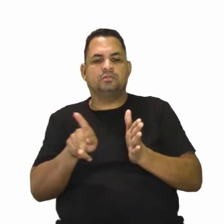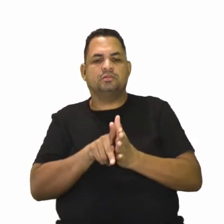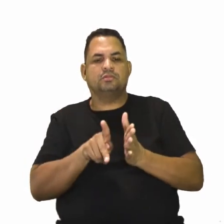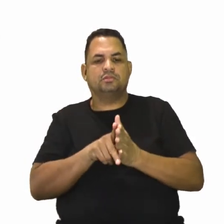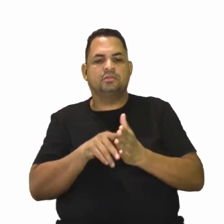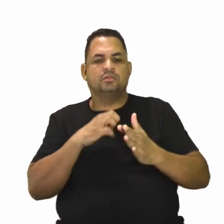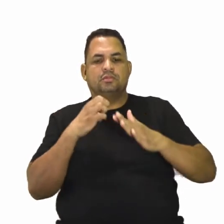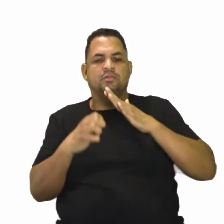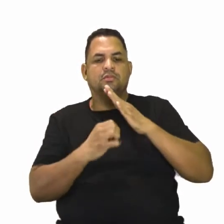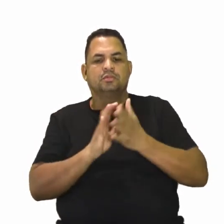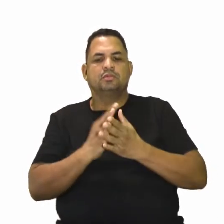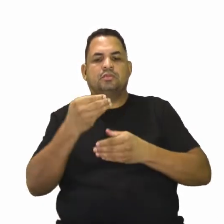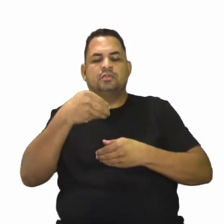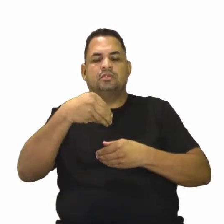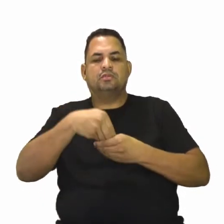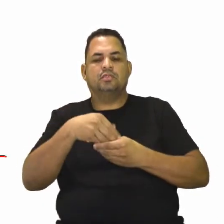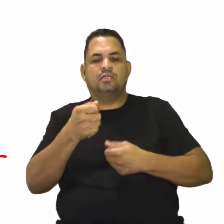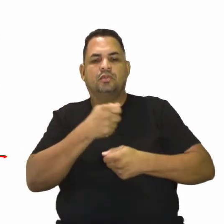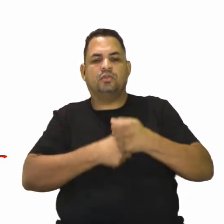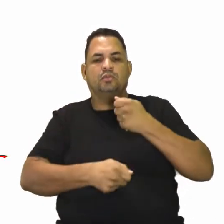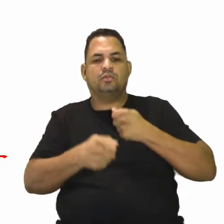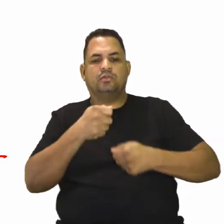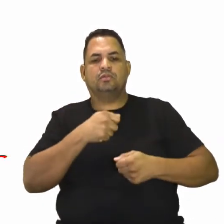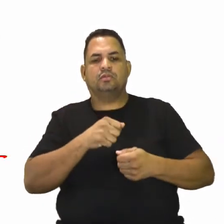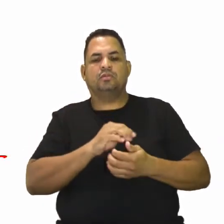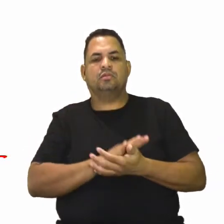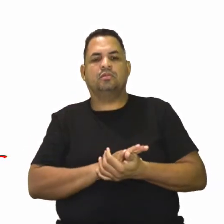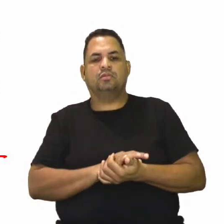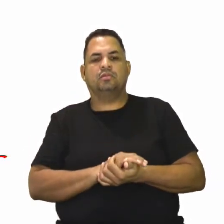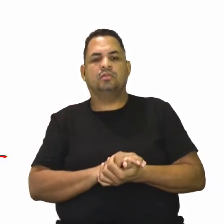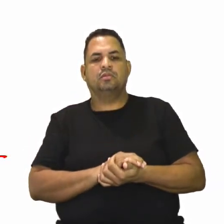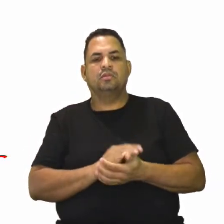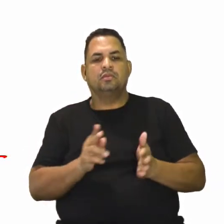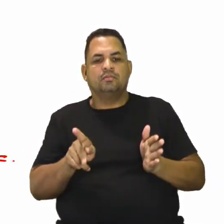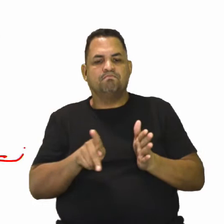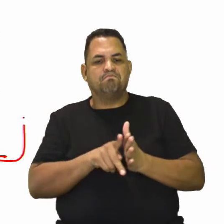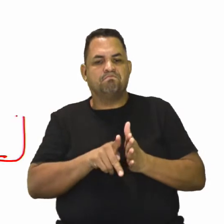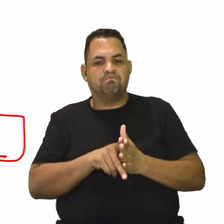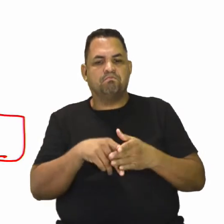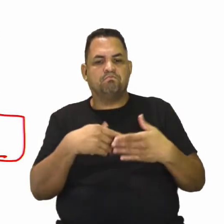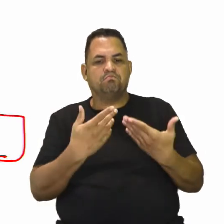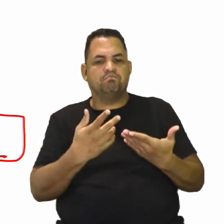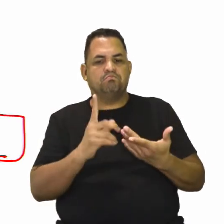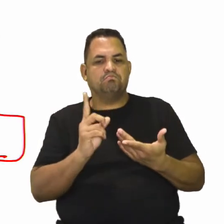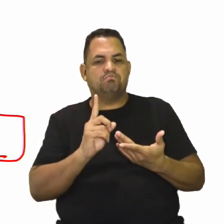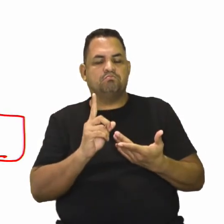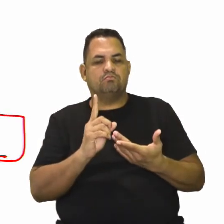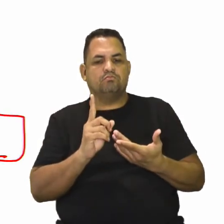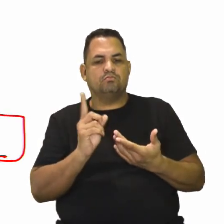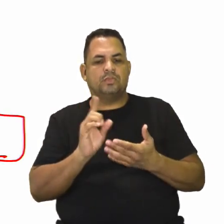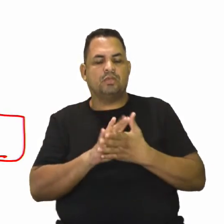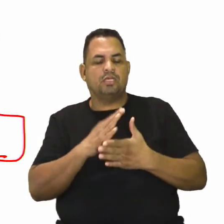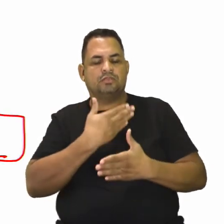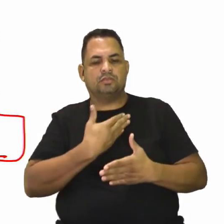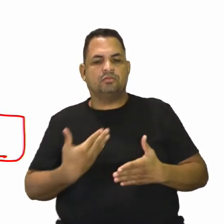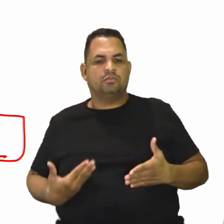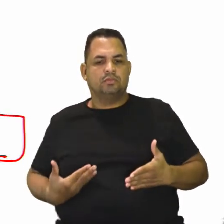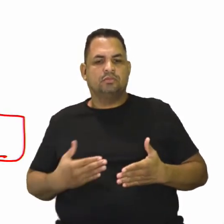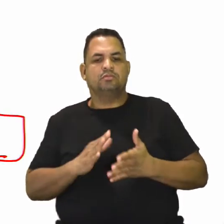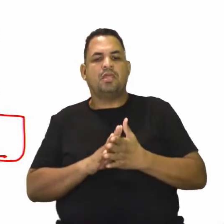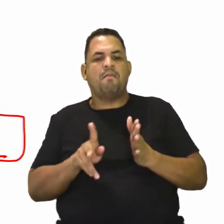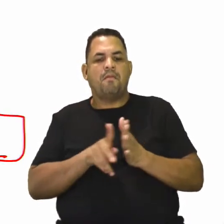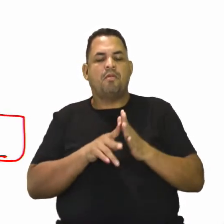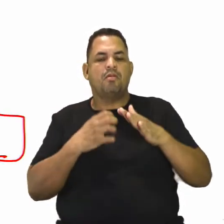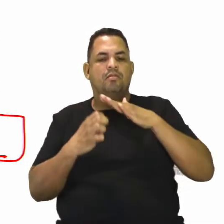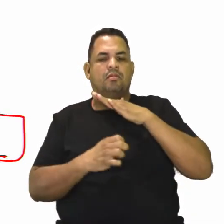privado na economia. Então, o setor privado, agora não é só mais o Estado, o setor